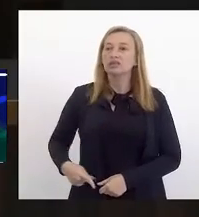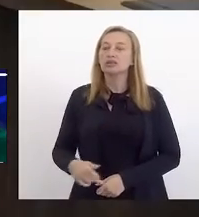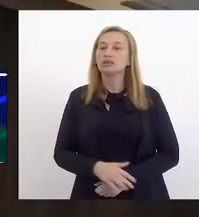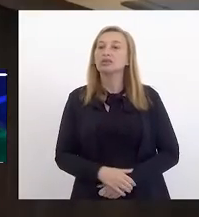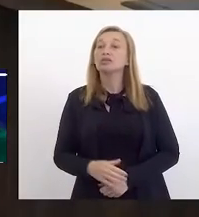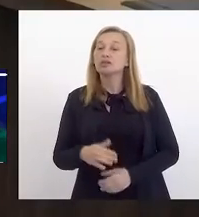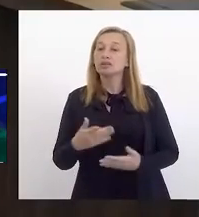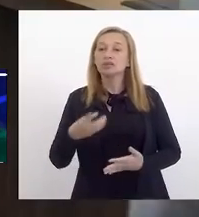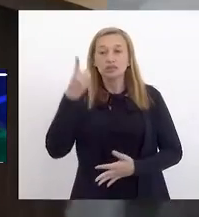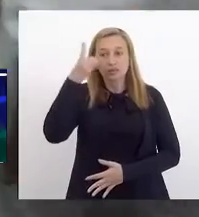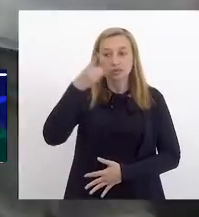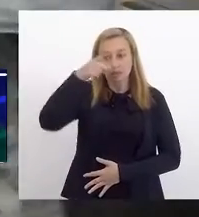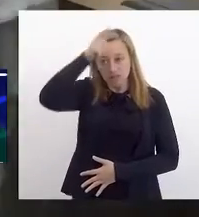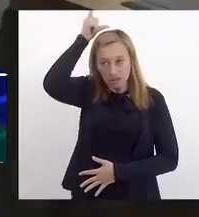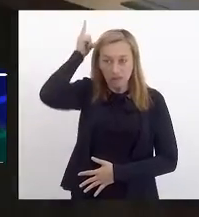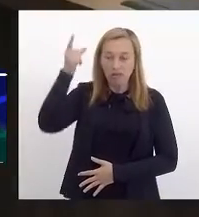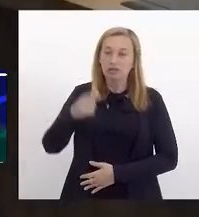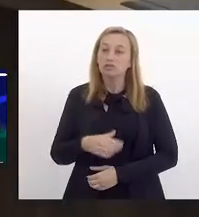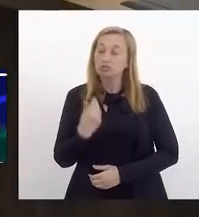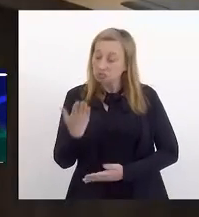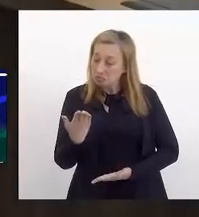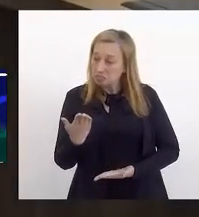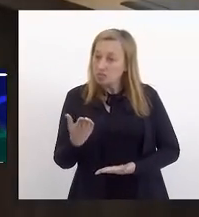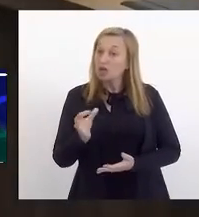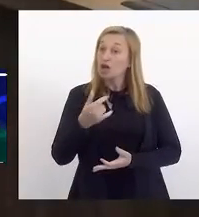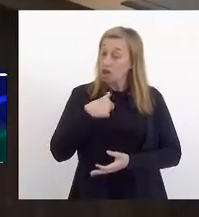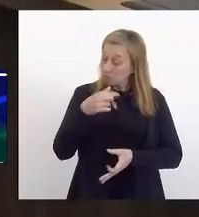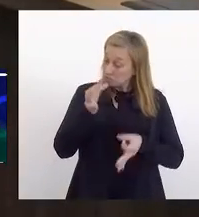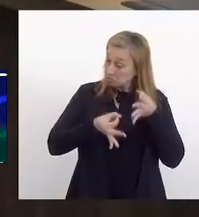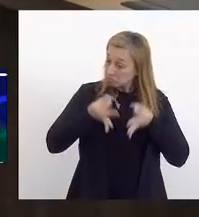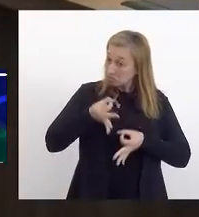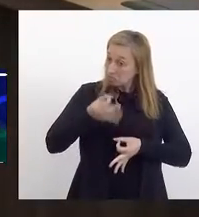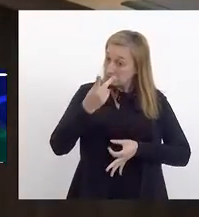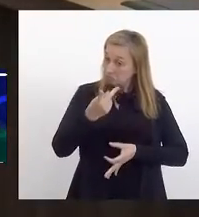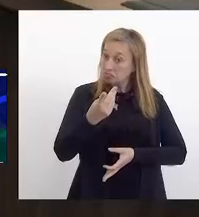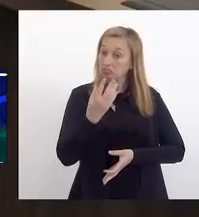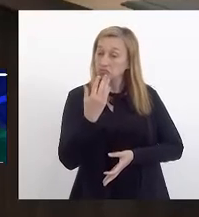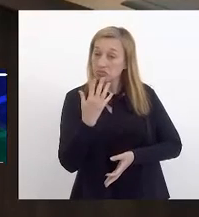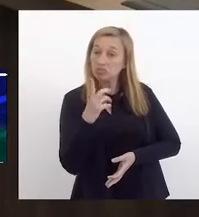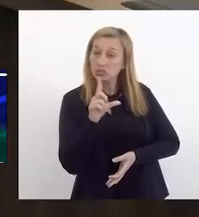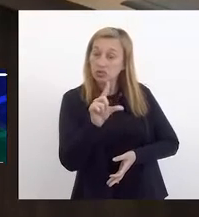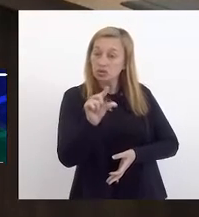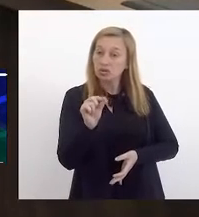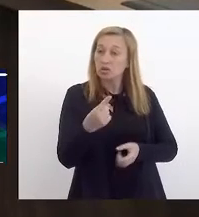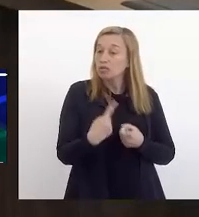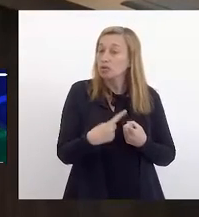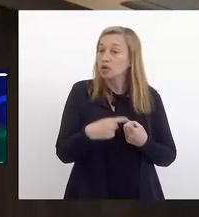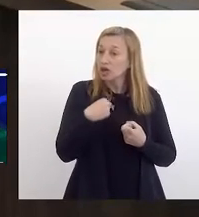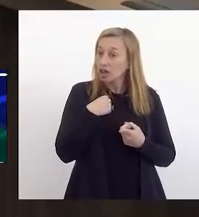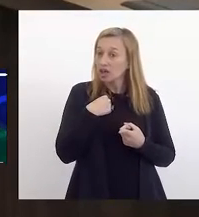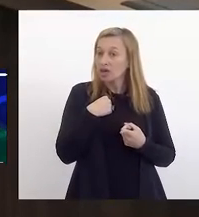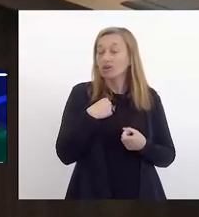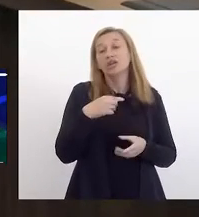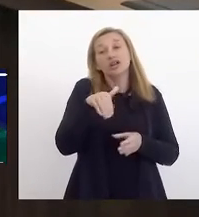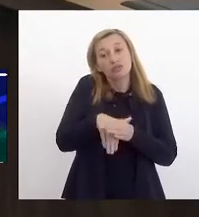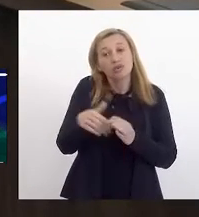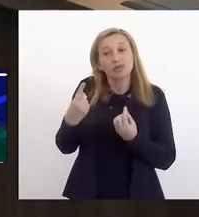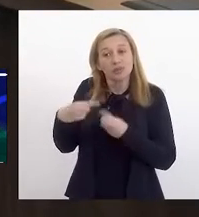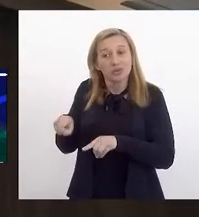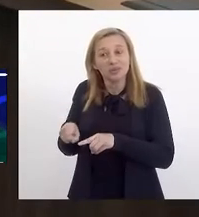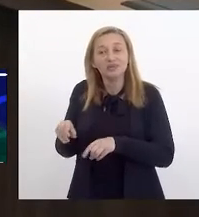Mas não, deputado. Eu acho justa a sua decisão, até porque eu teria um voto divergente